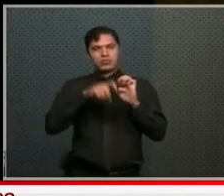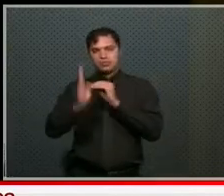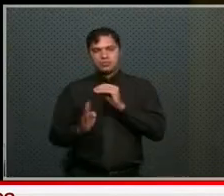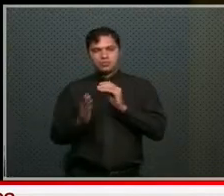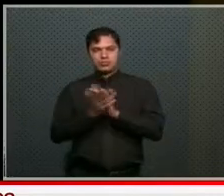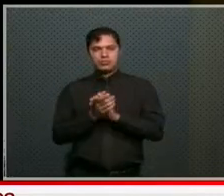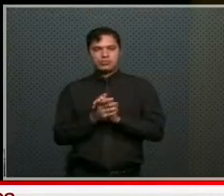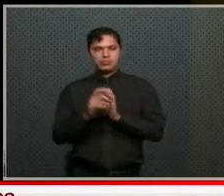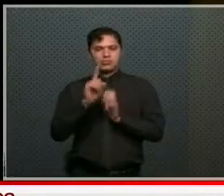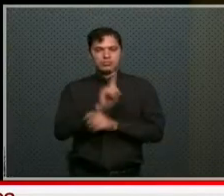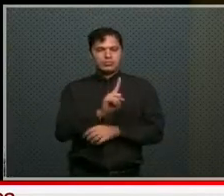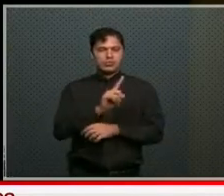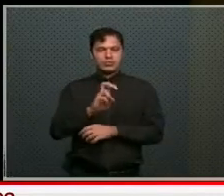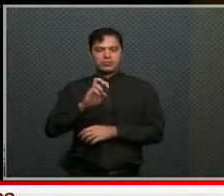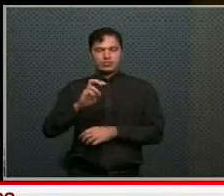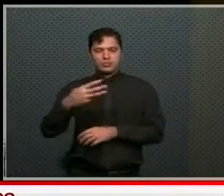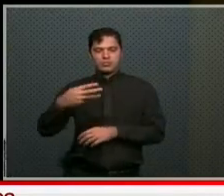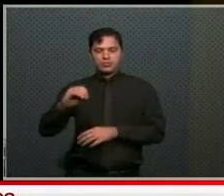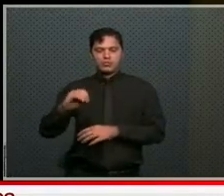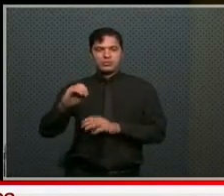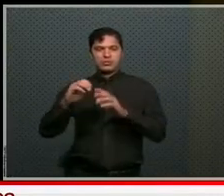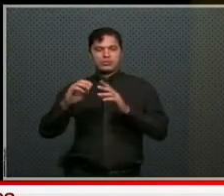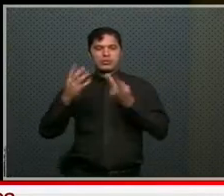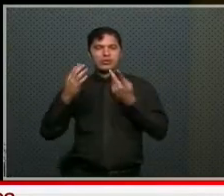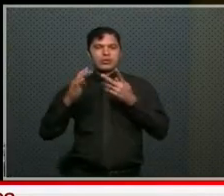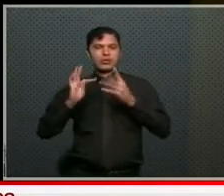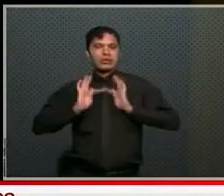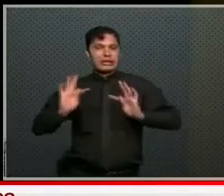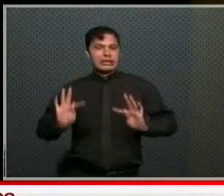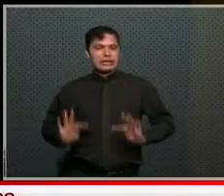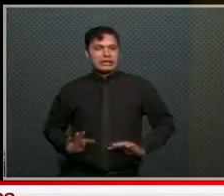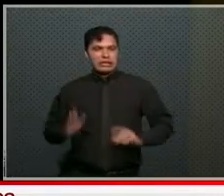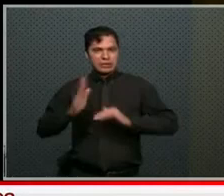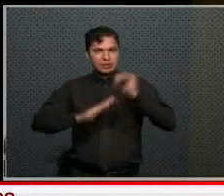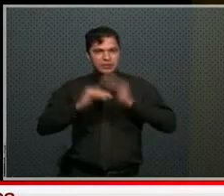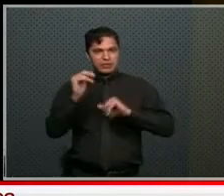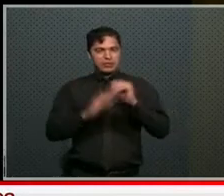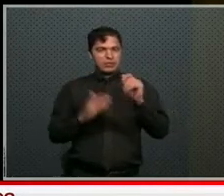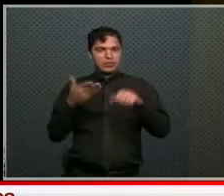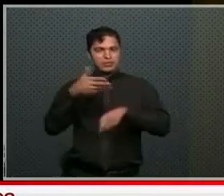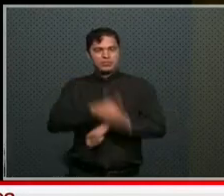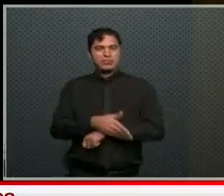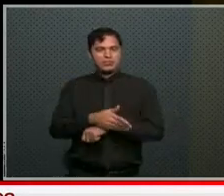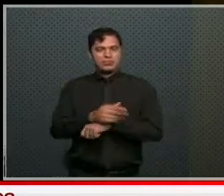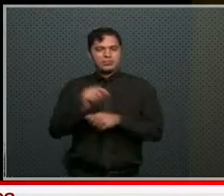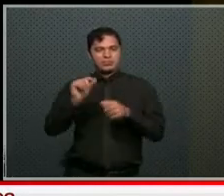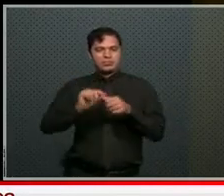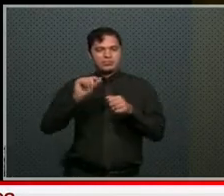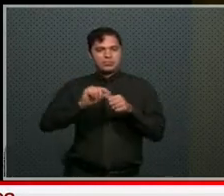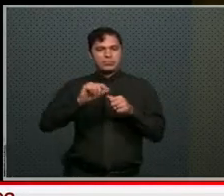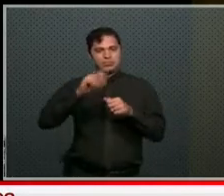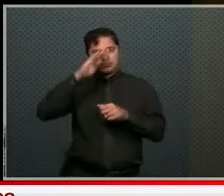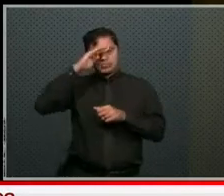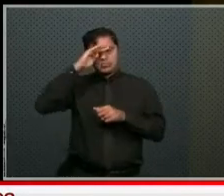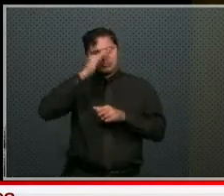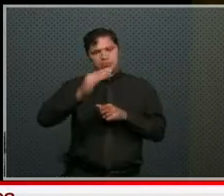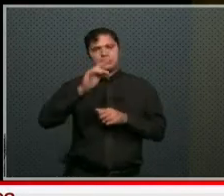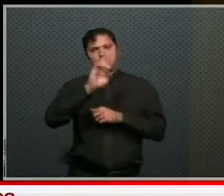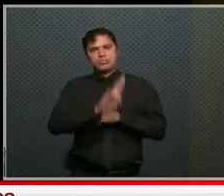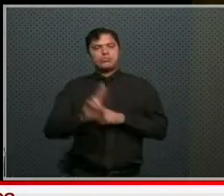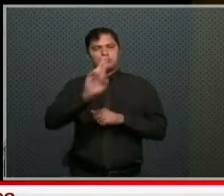Deus país e o 53 técnica brasileiro que foram se especializar nas principais